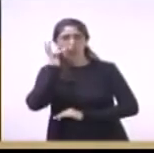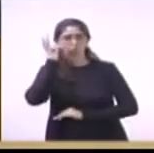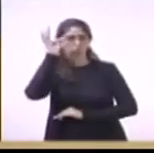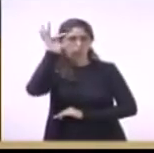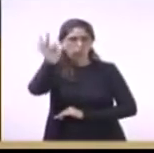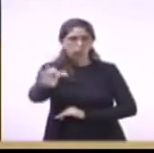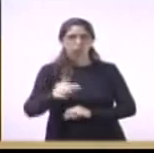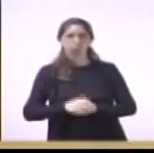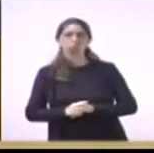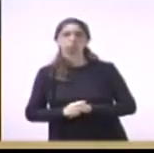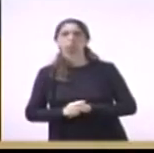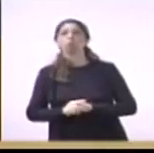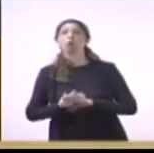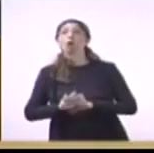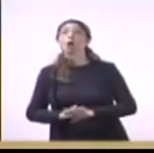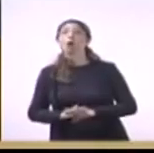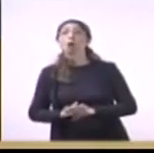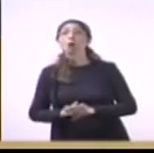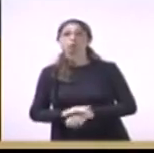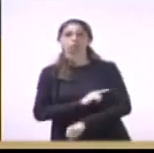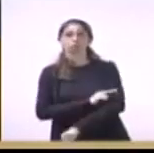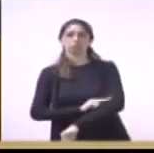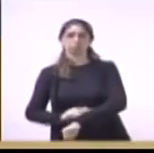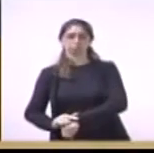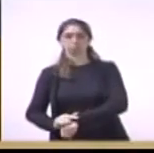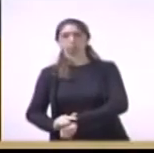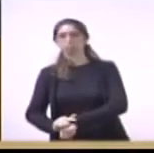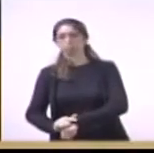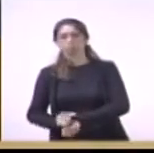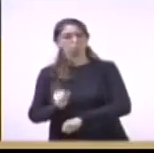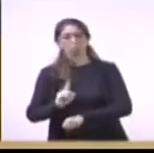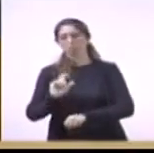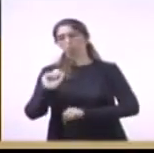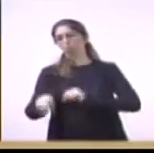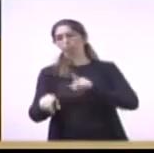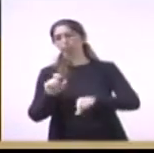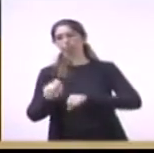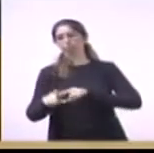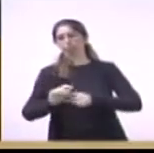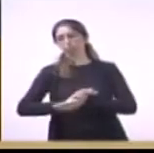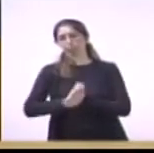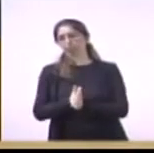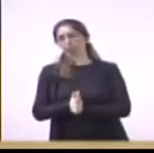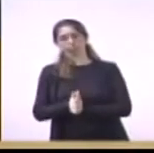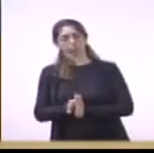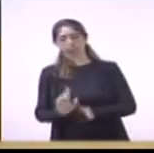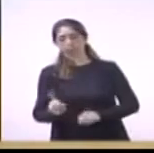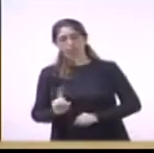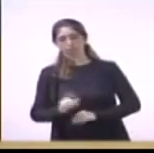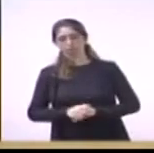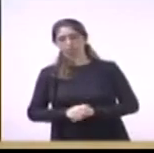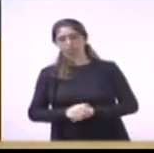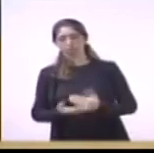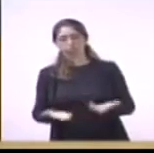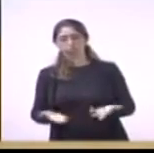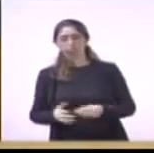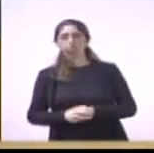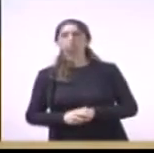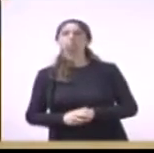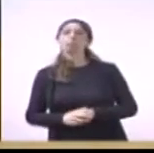lado, nós vamos conseguir com respeito, não criticando. Então não existe